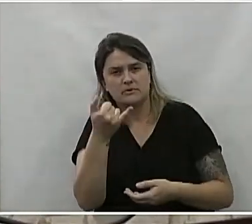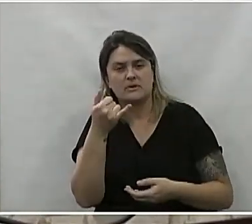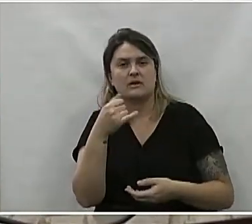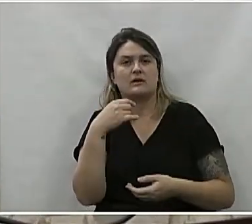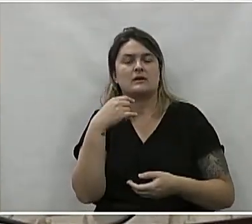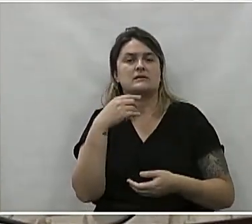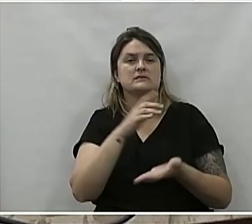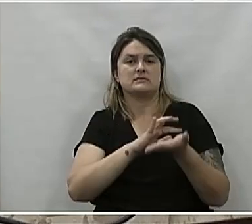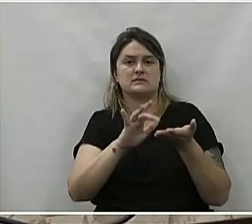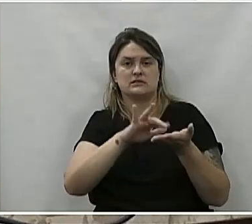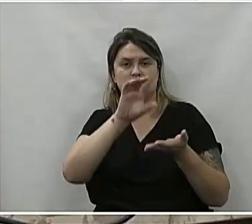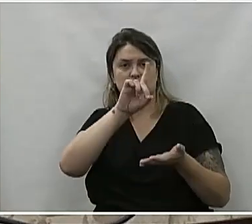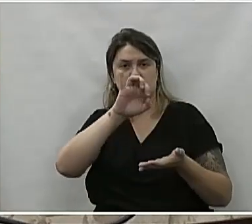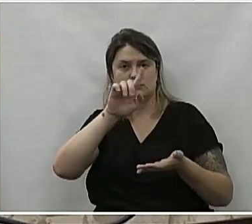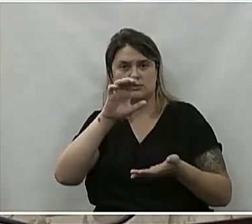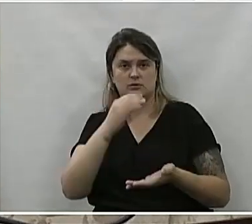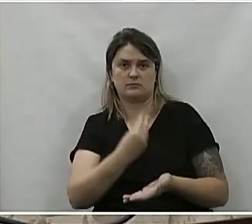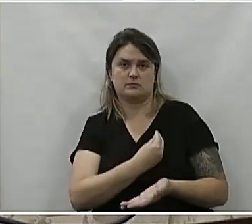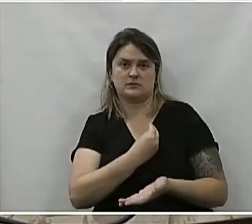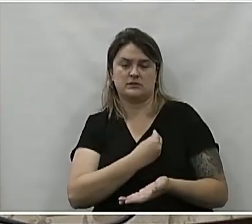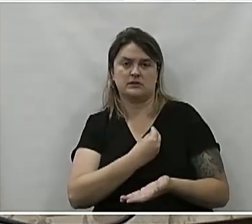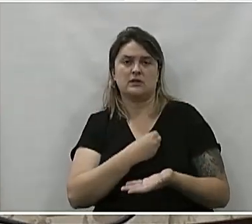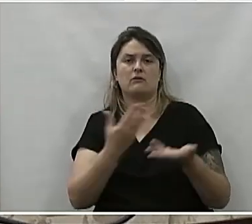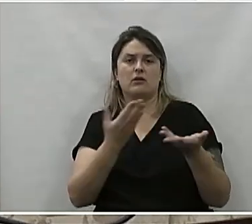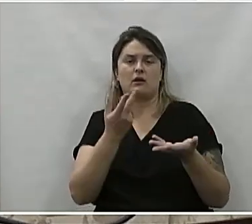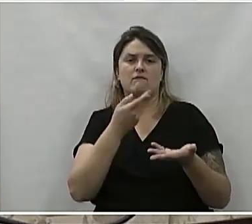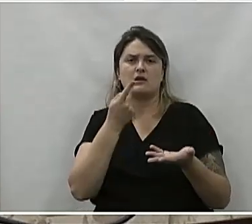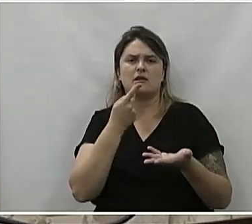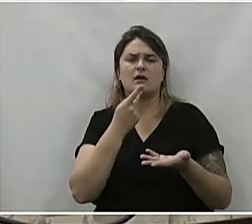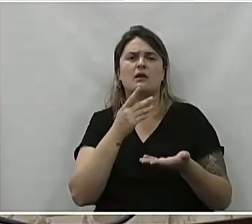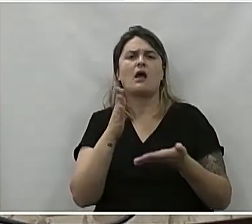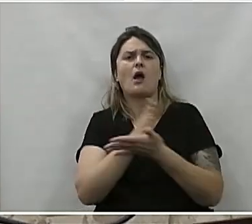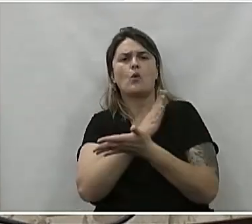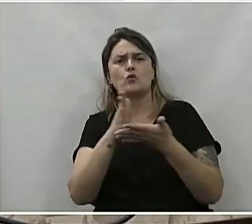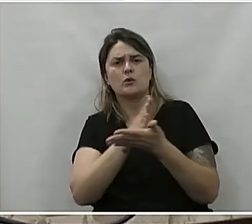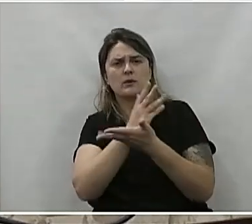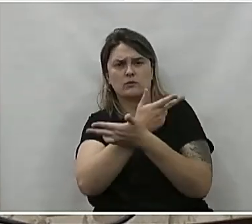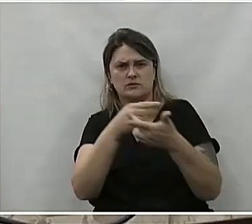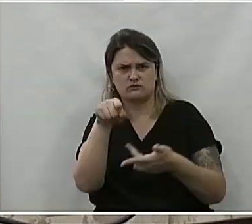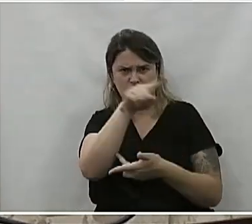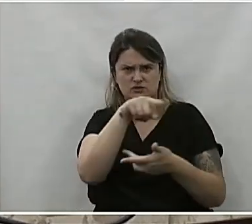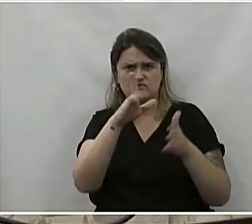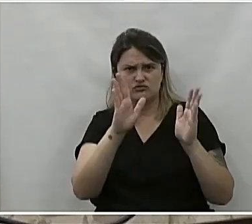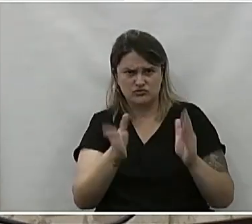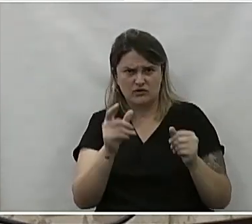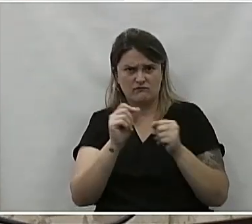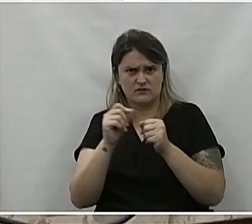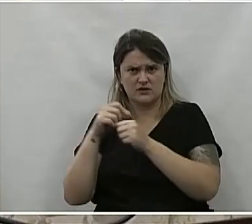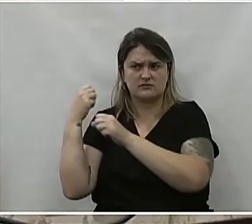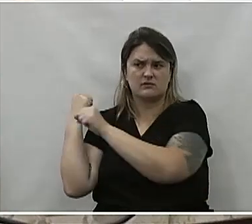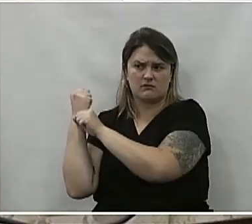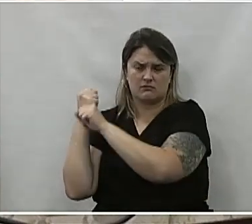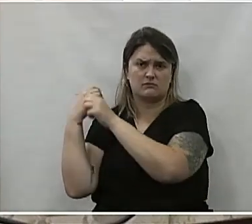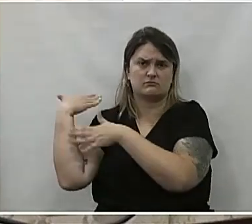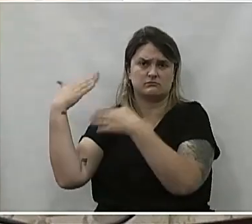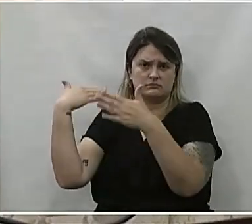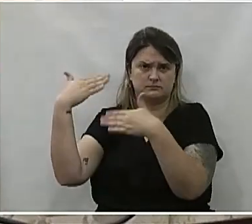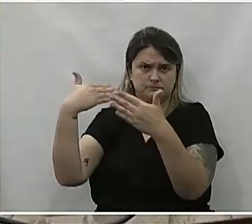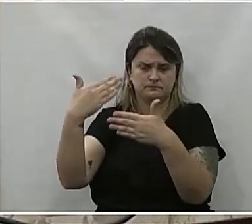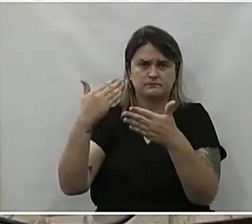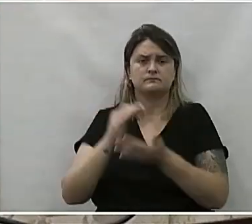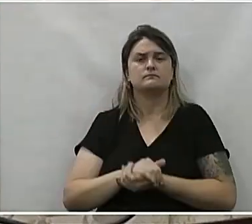Diego está aqui Secretário de Saúde Para colocar Diego Algumas ações Que vocês realizaram Ao longo desses últimos anos